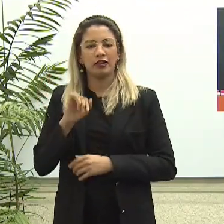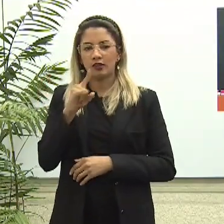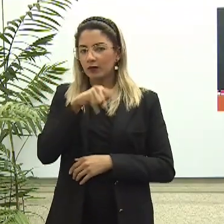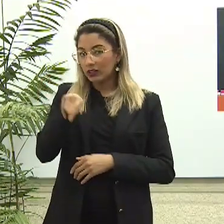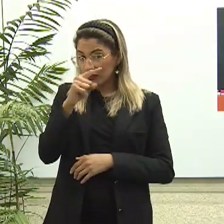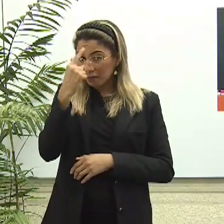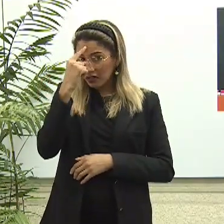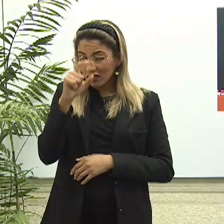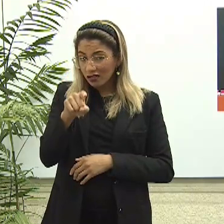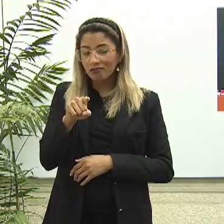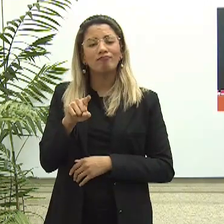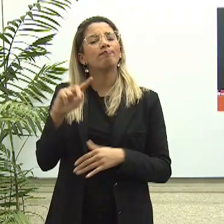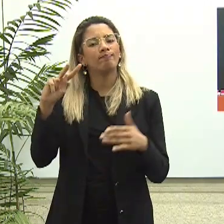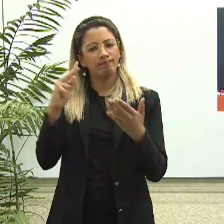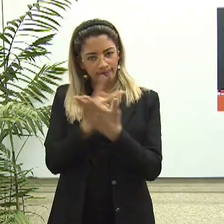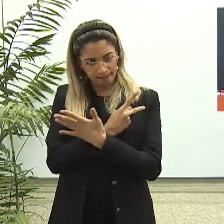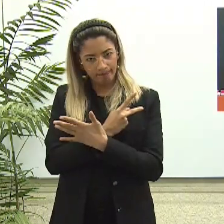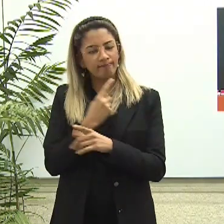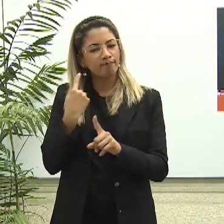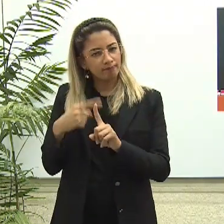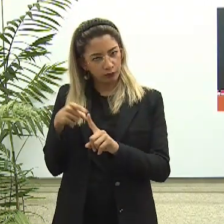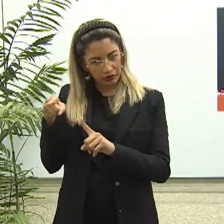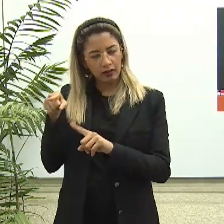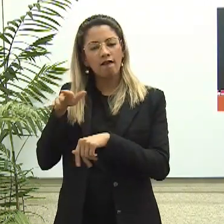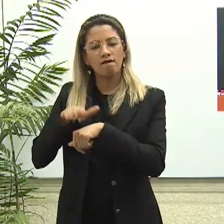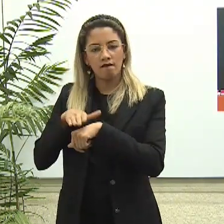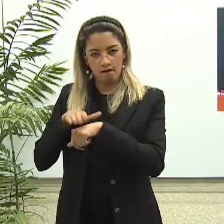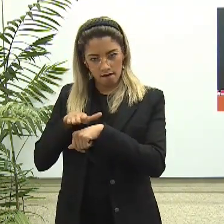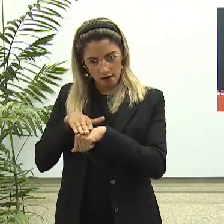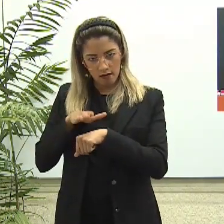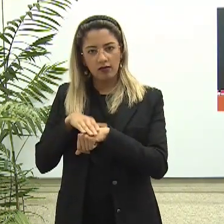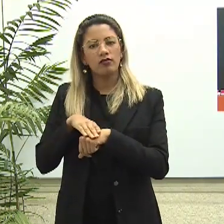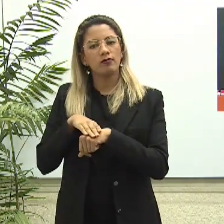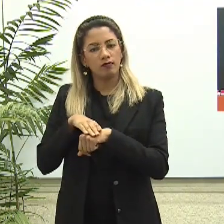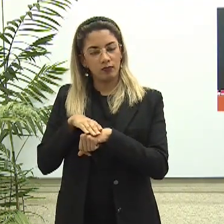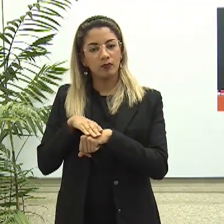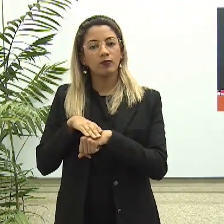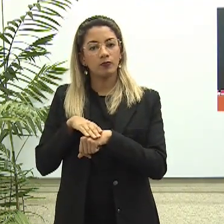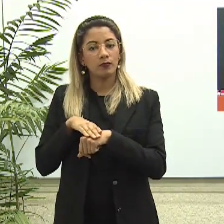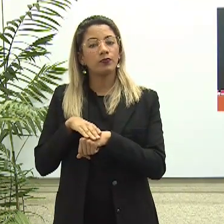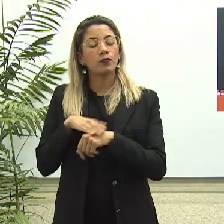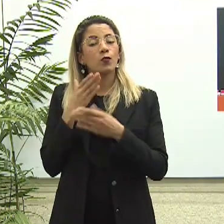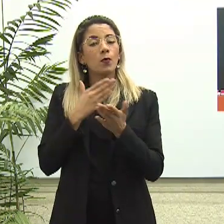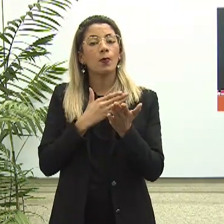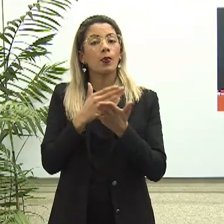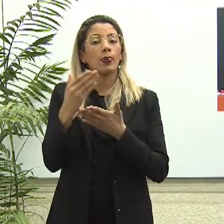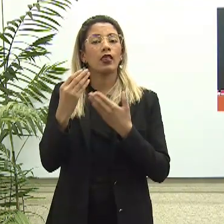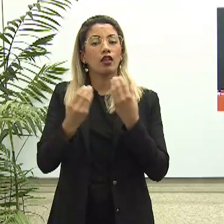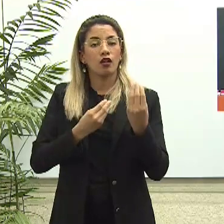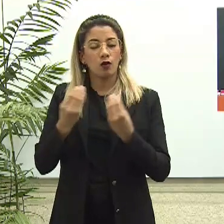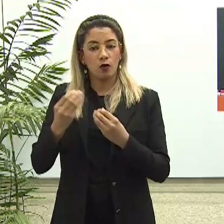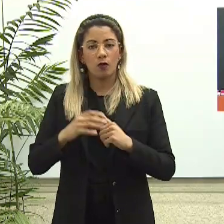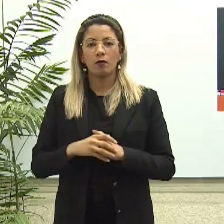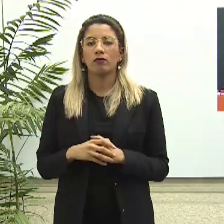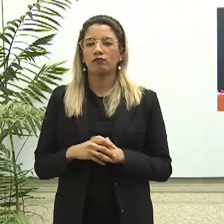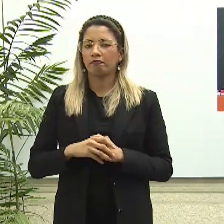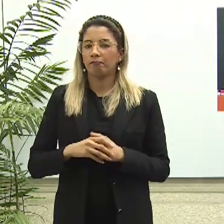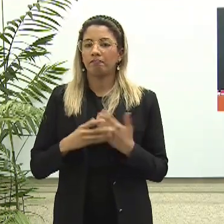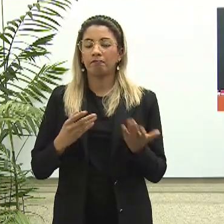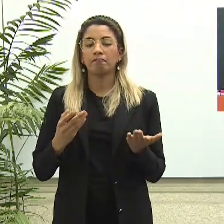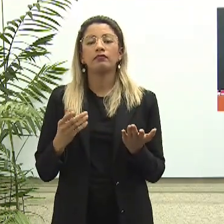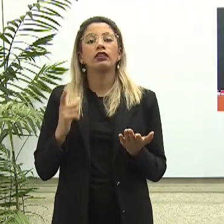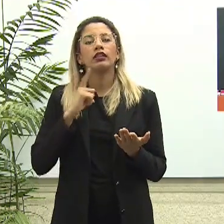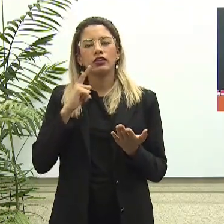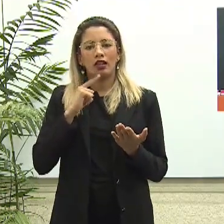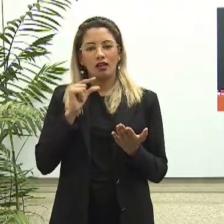está iludido porque ele organiza a começar do semicondutor quando foram patentear